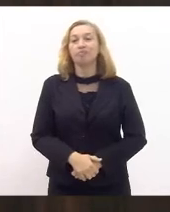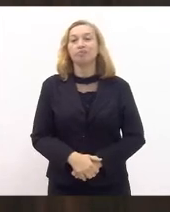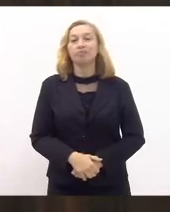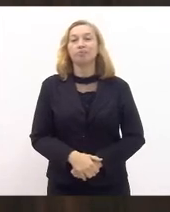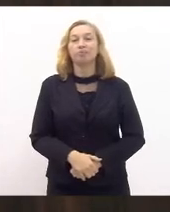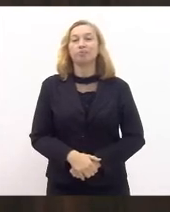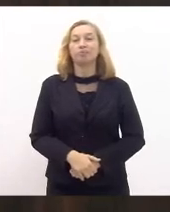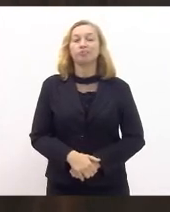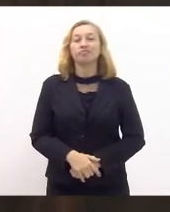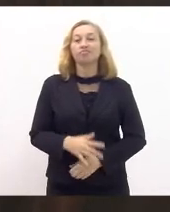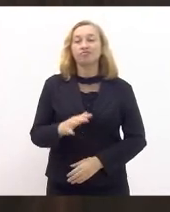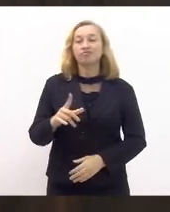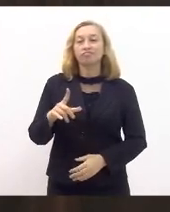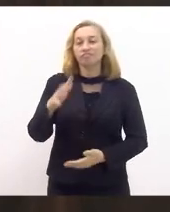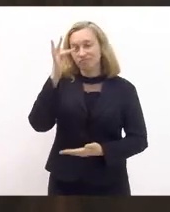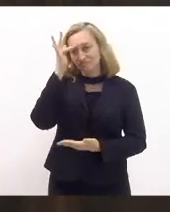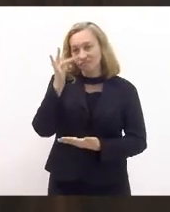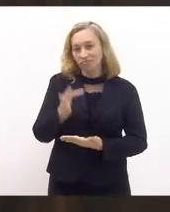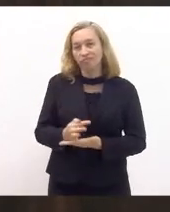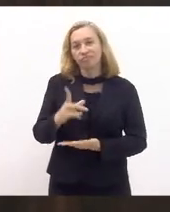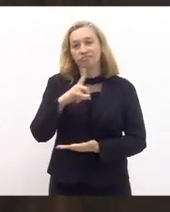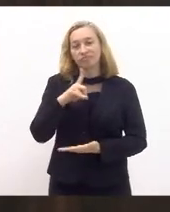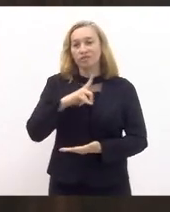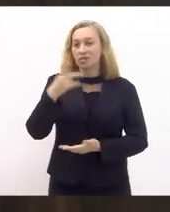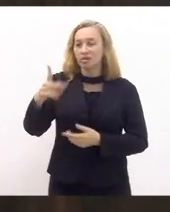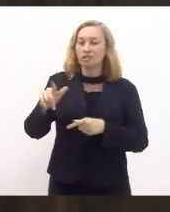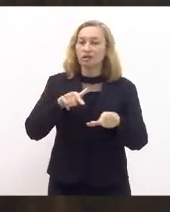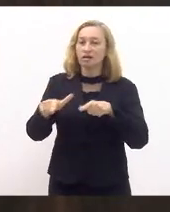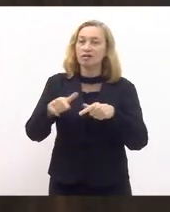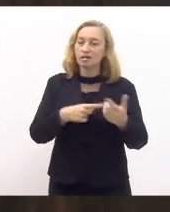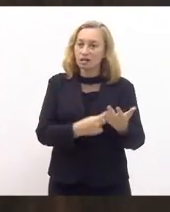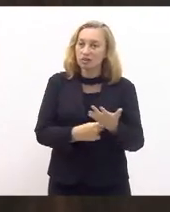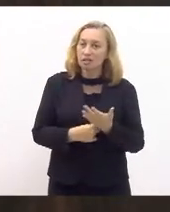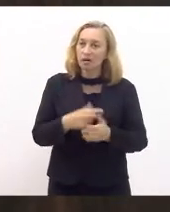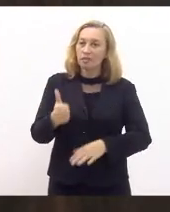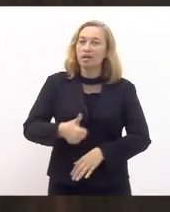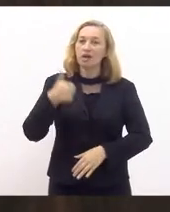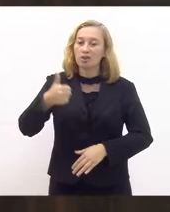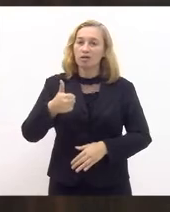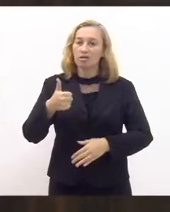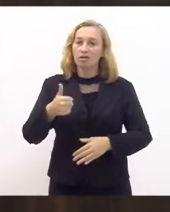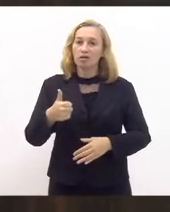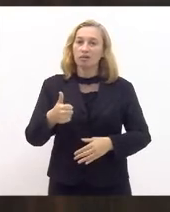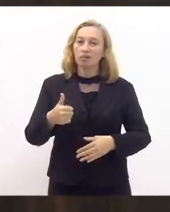E tenho muita fé que o seu trabalho vai ajudar muito na recuperação do nosso